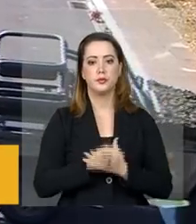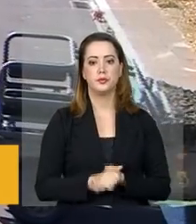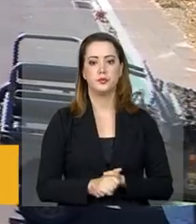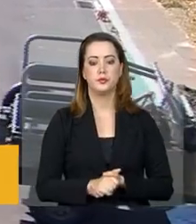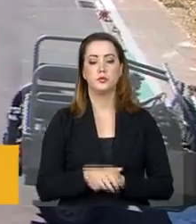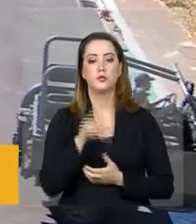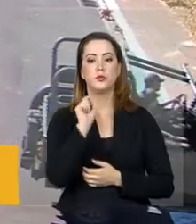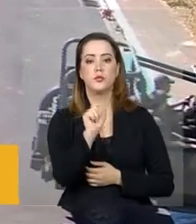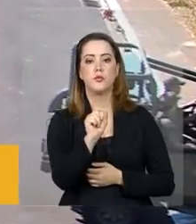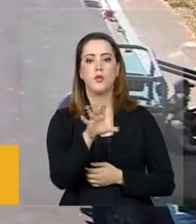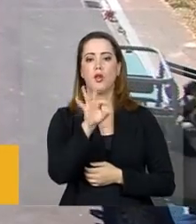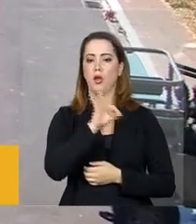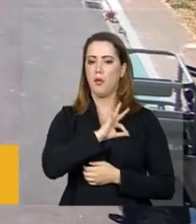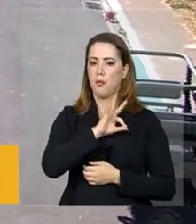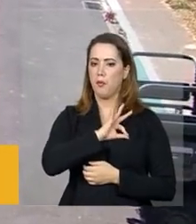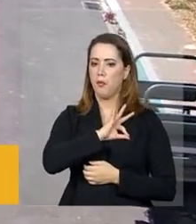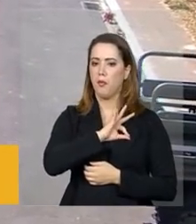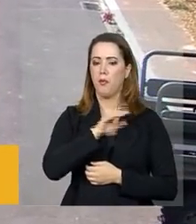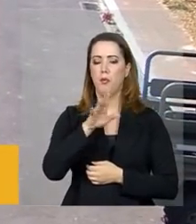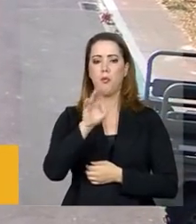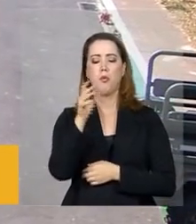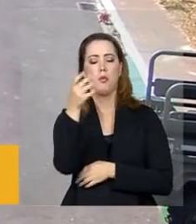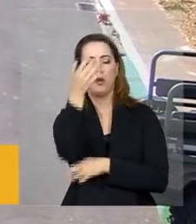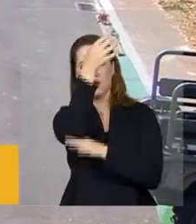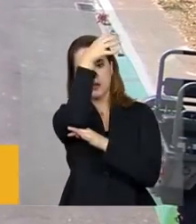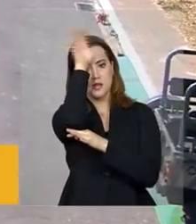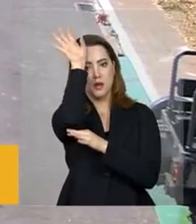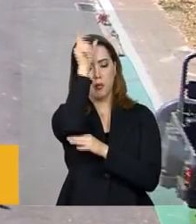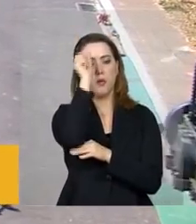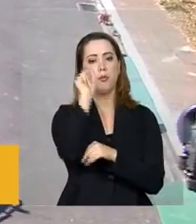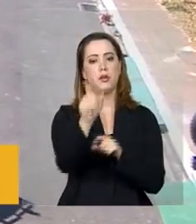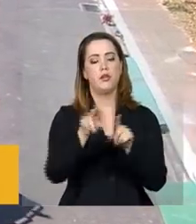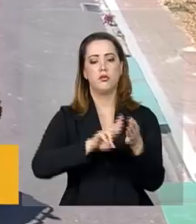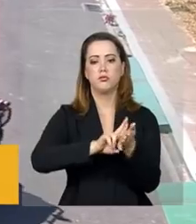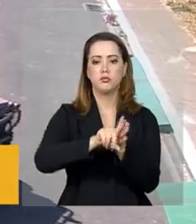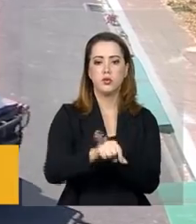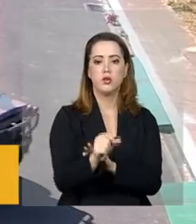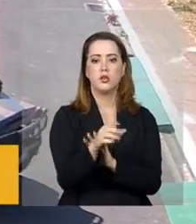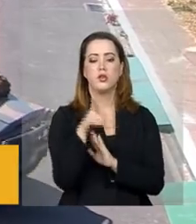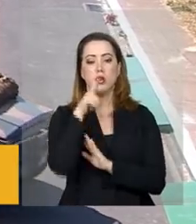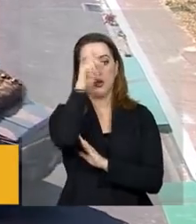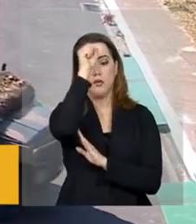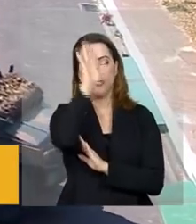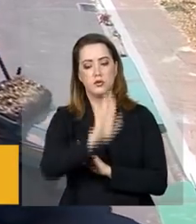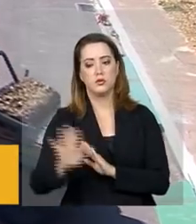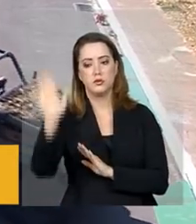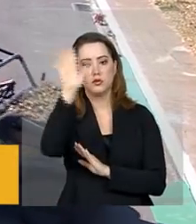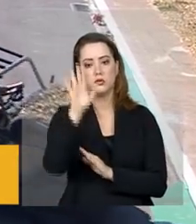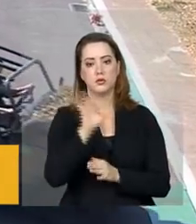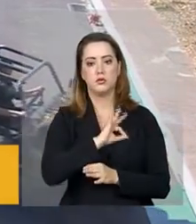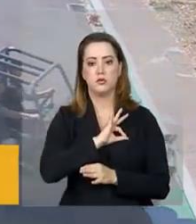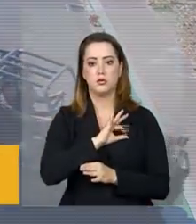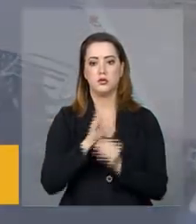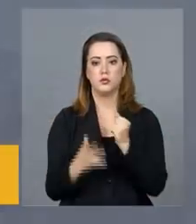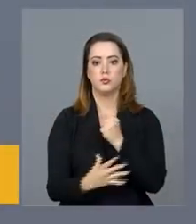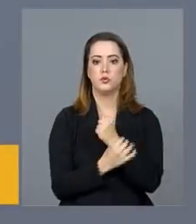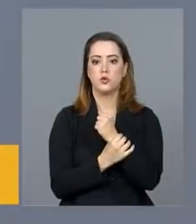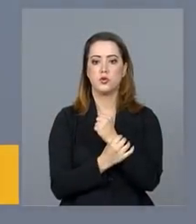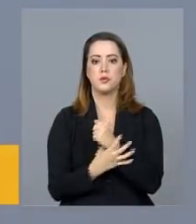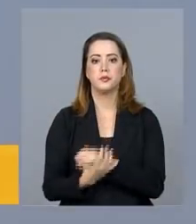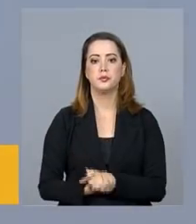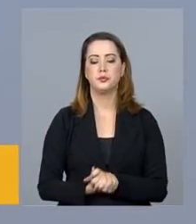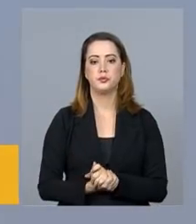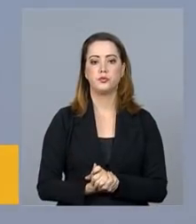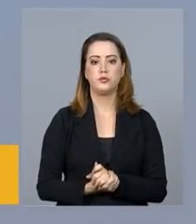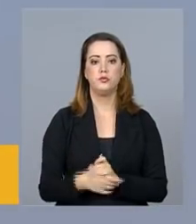Que são Polícia Militar, Bombeiros Militares. Bombeiros Militares, a Força Nacional de Segurança. Uhum. Esse nós